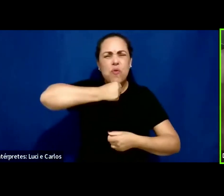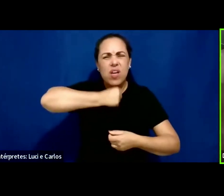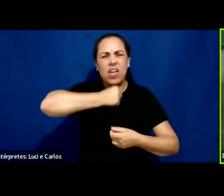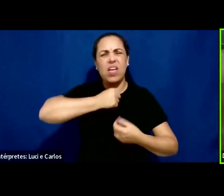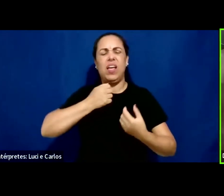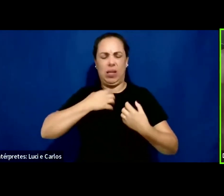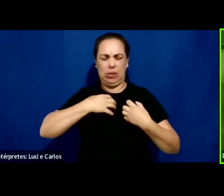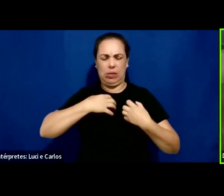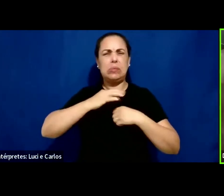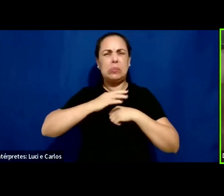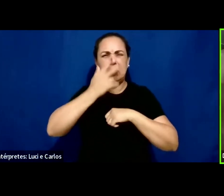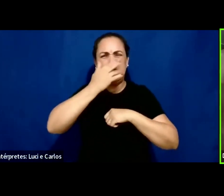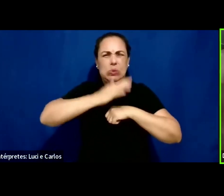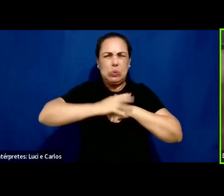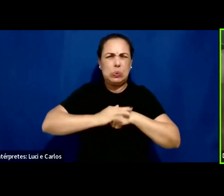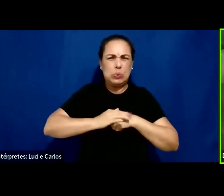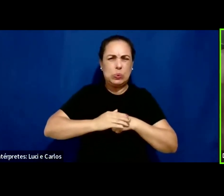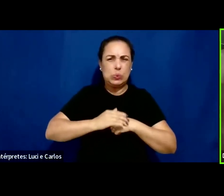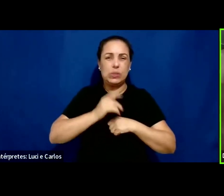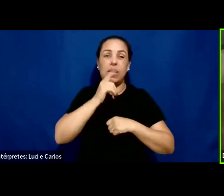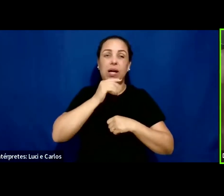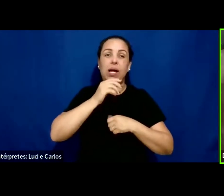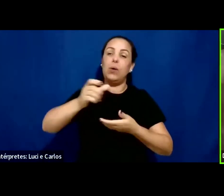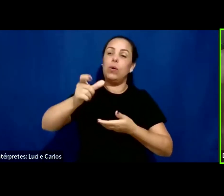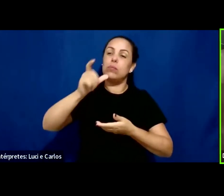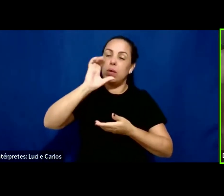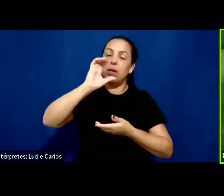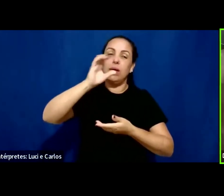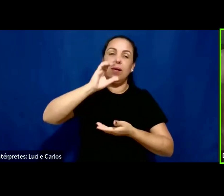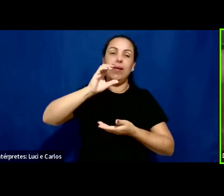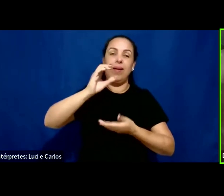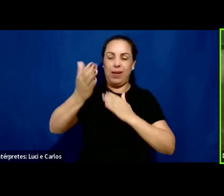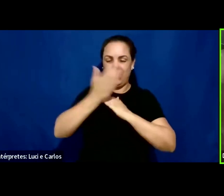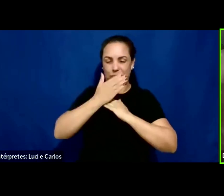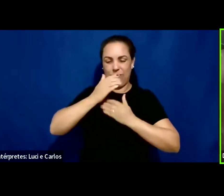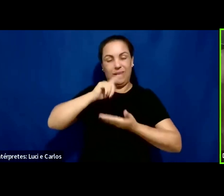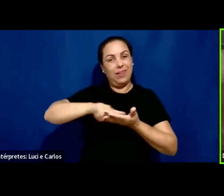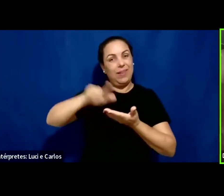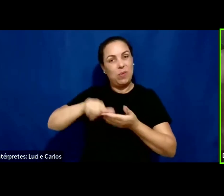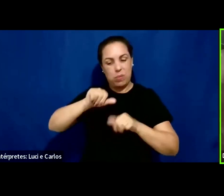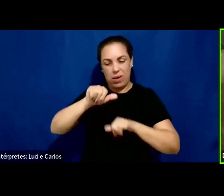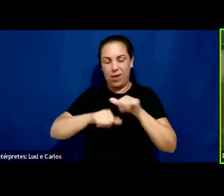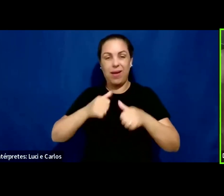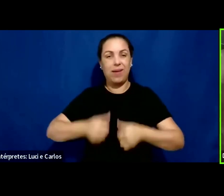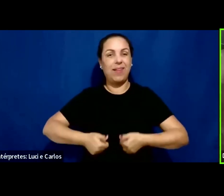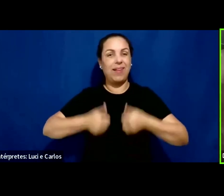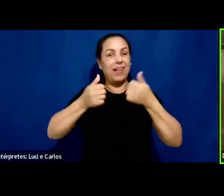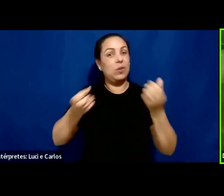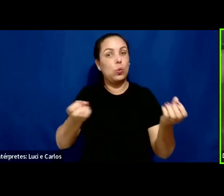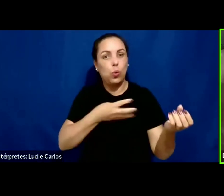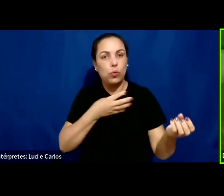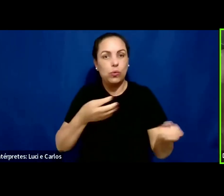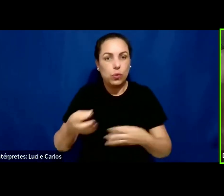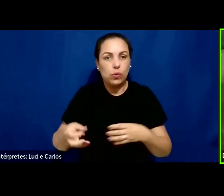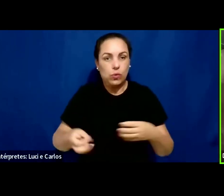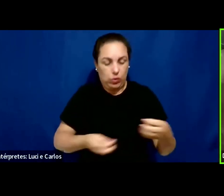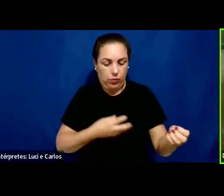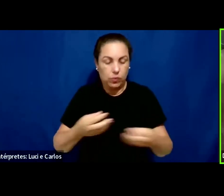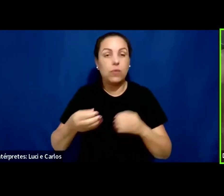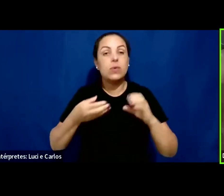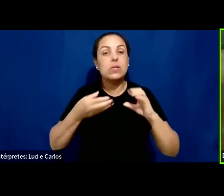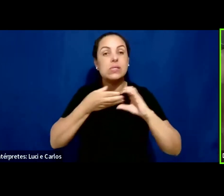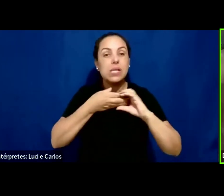bendita saúde, tá certo? Então, tudo que nós precisamos